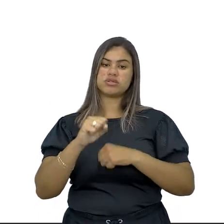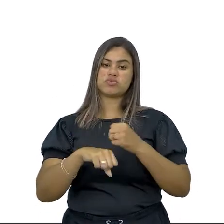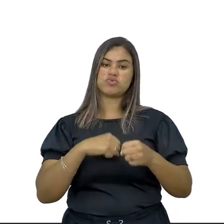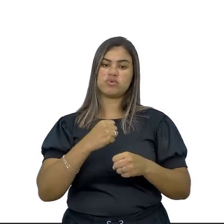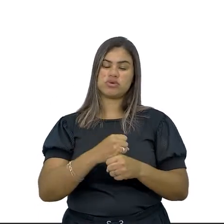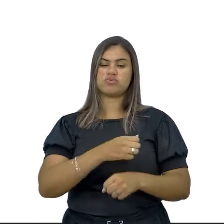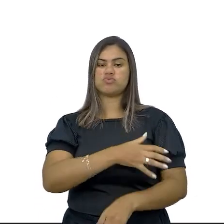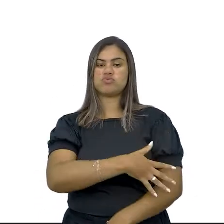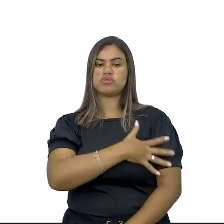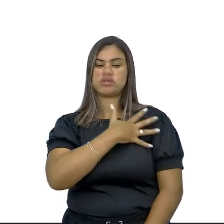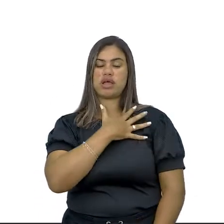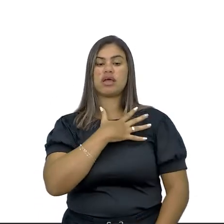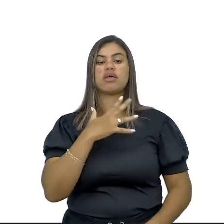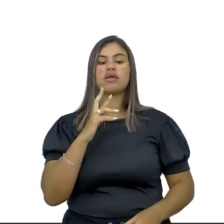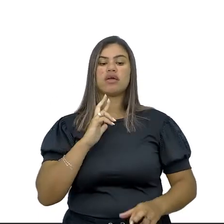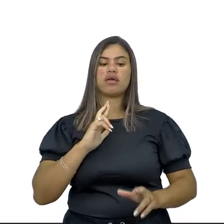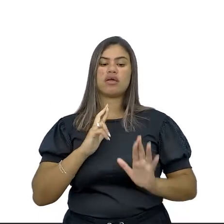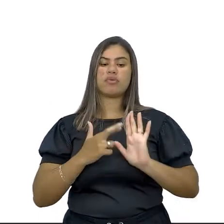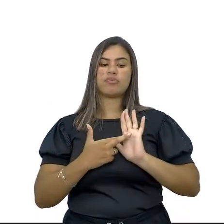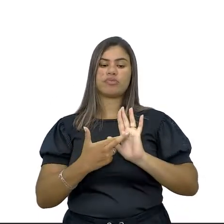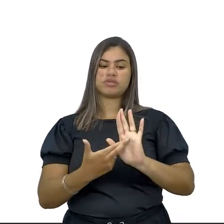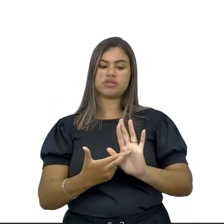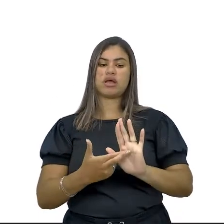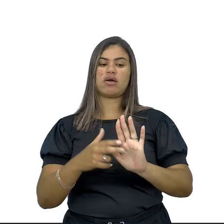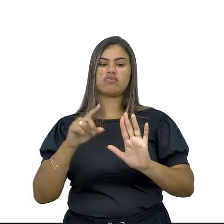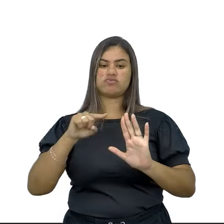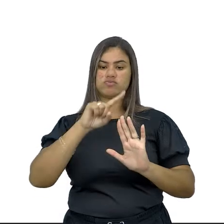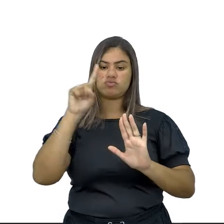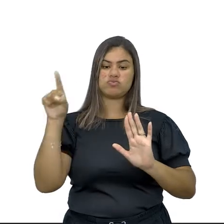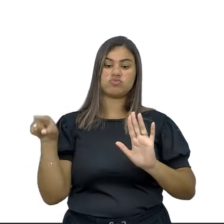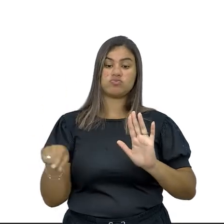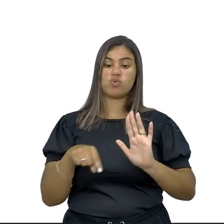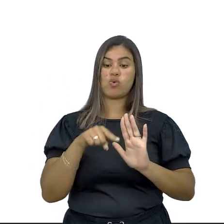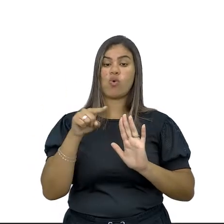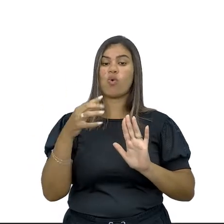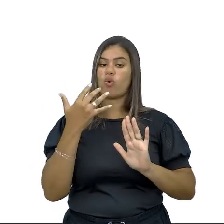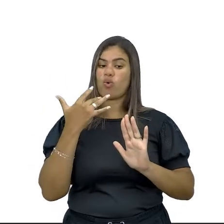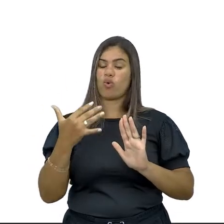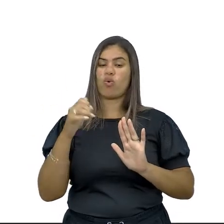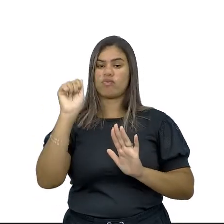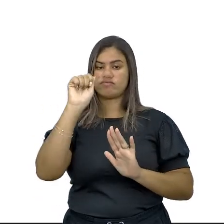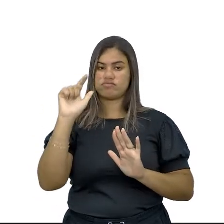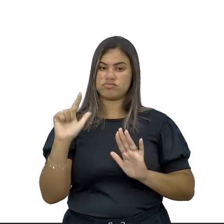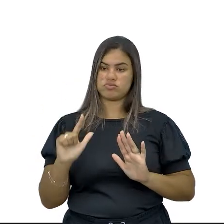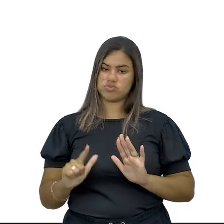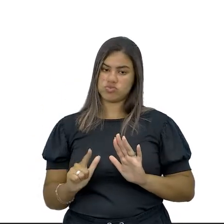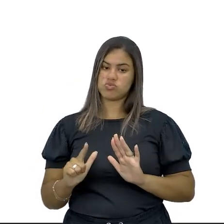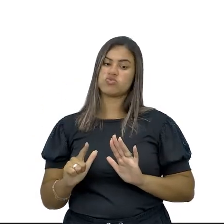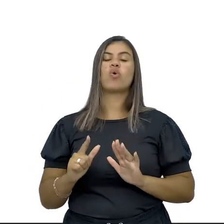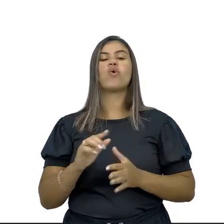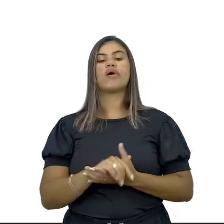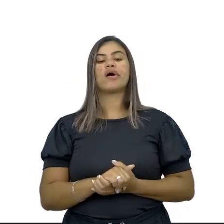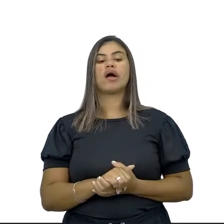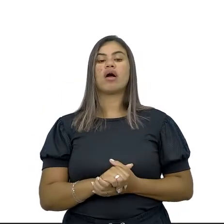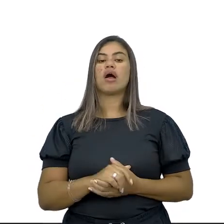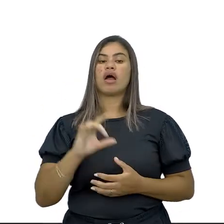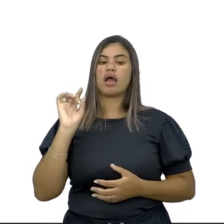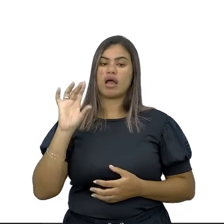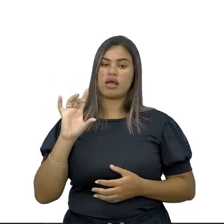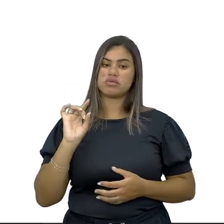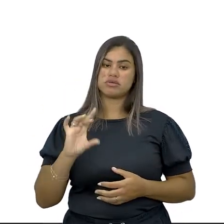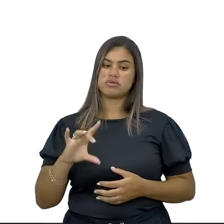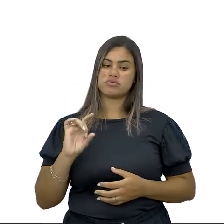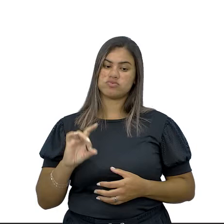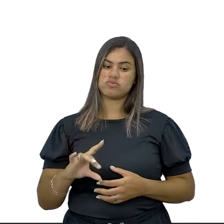hoje, representadas no esquema pelas formas azuis, nós iremos trabalhar dentro de cada um dos